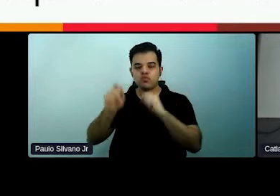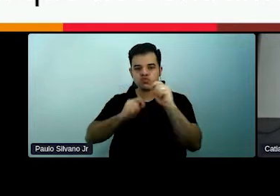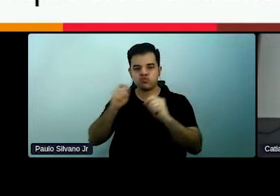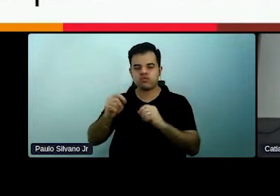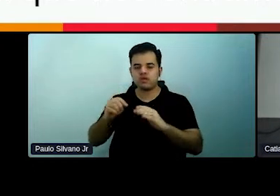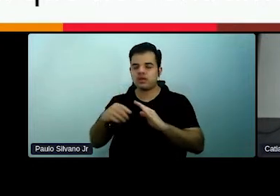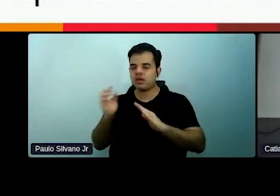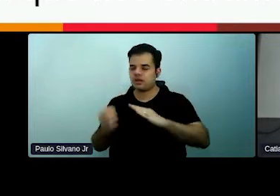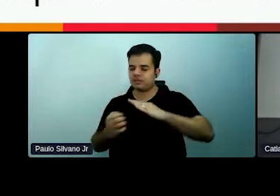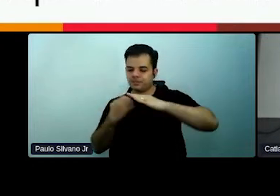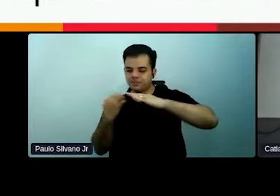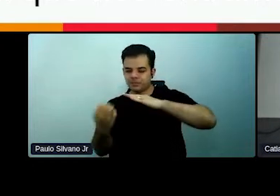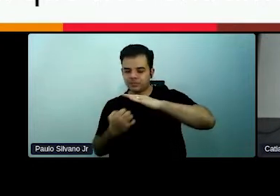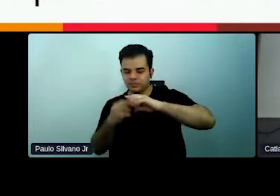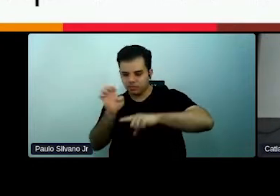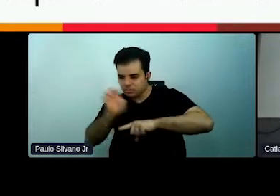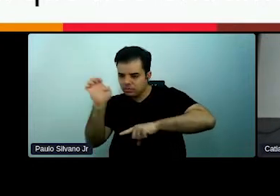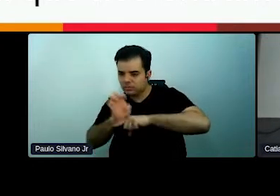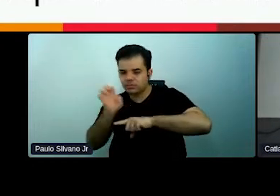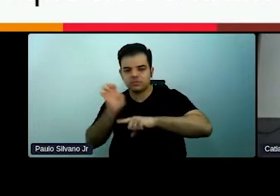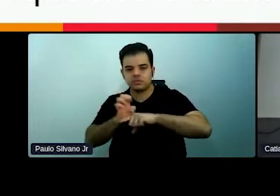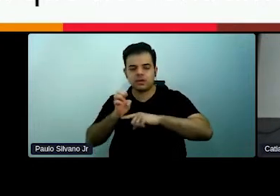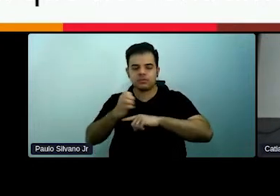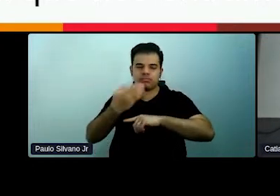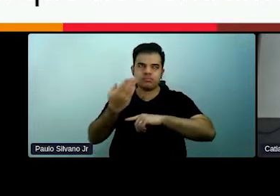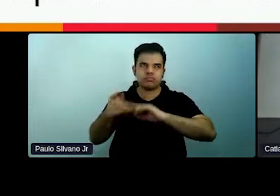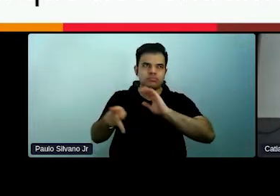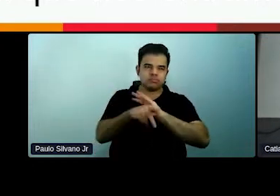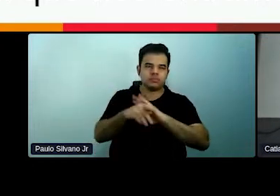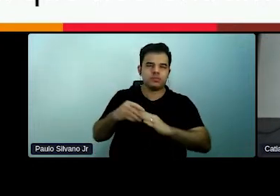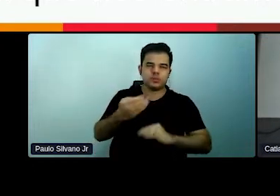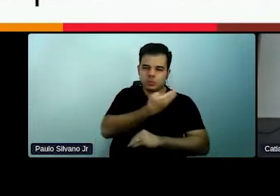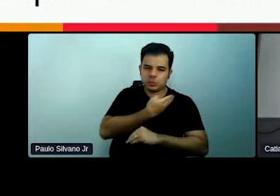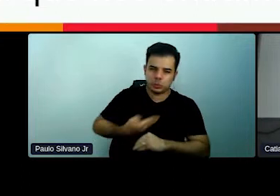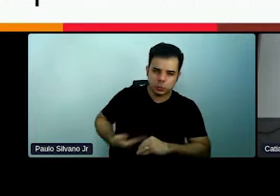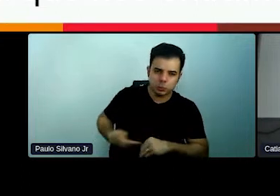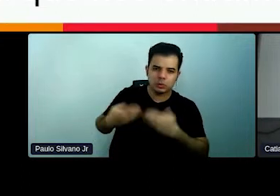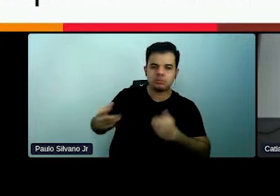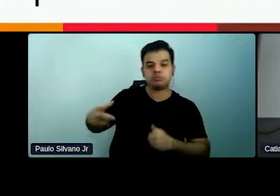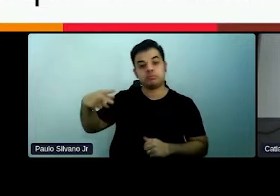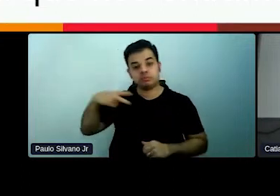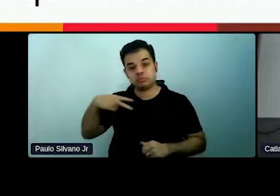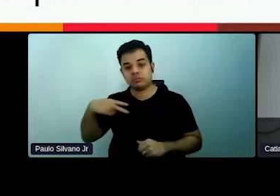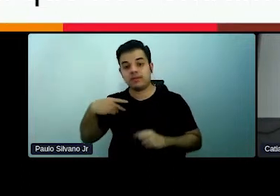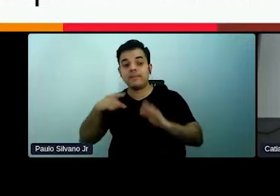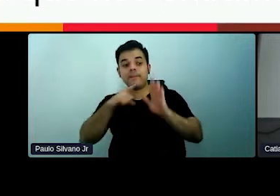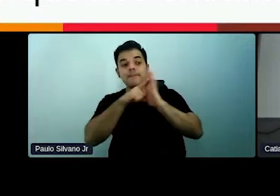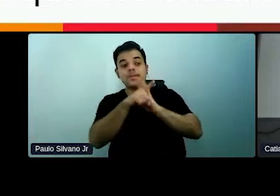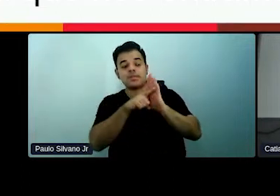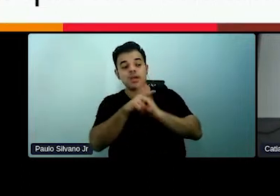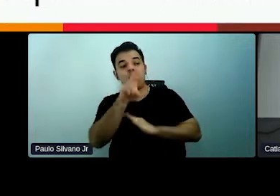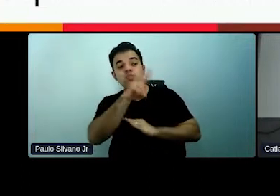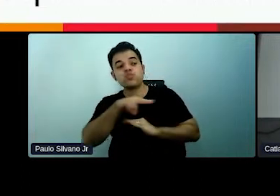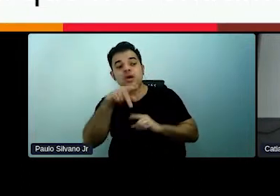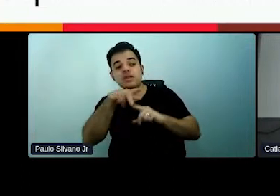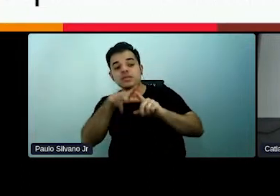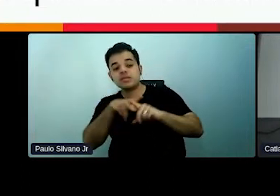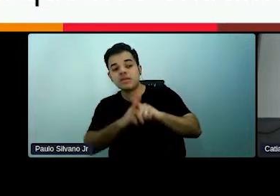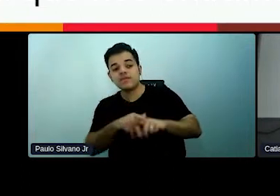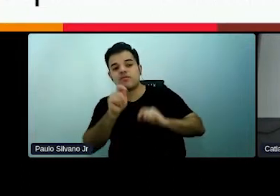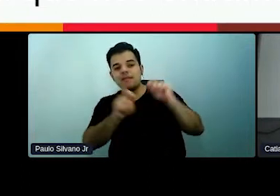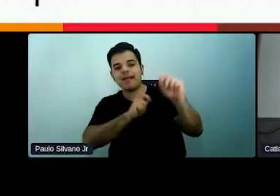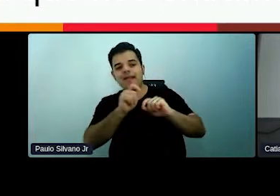governamentais ou privadas, também haja esse compromisso com pesquisar quem está utilizando esse serviço ou esse